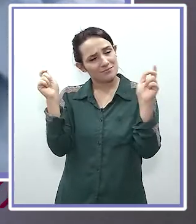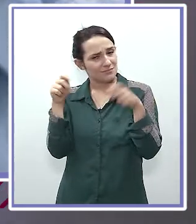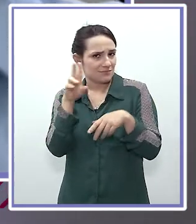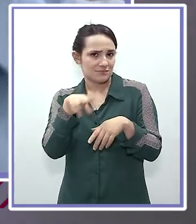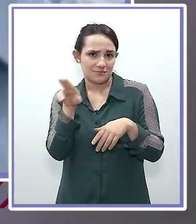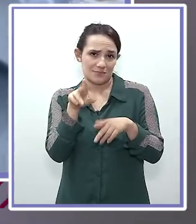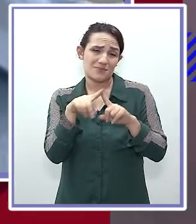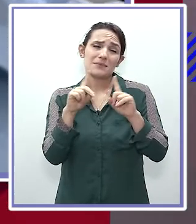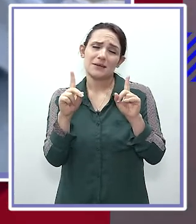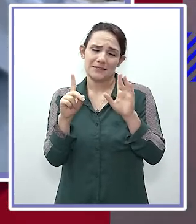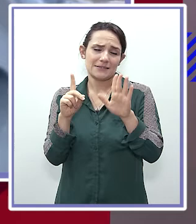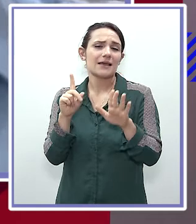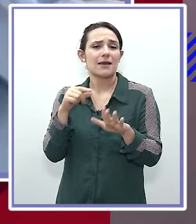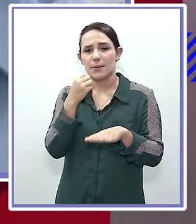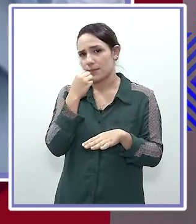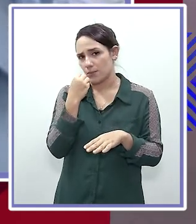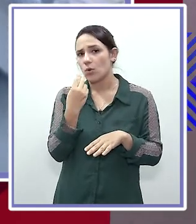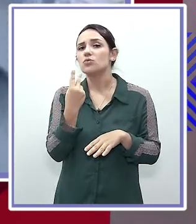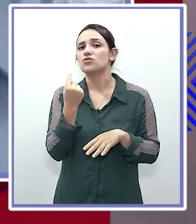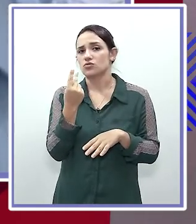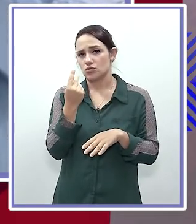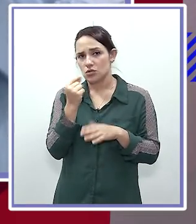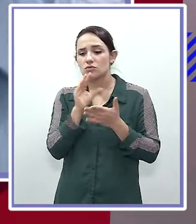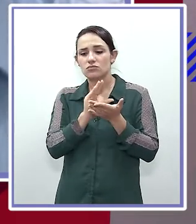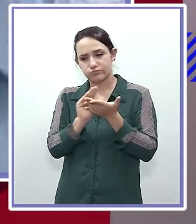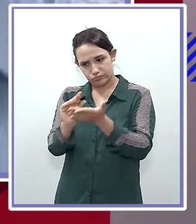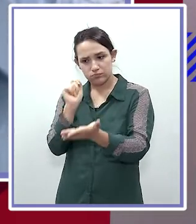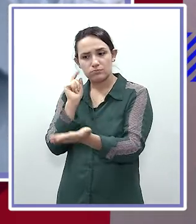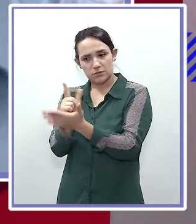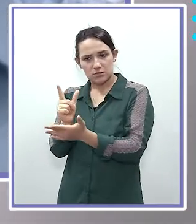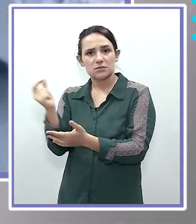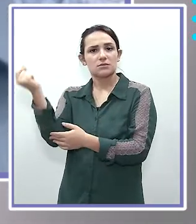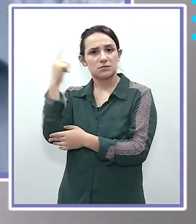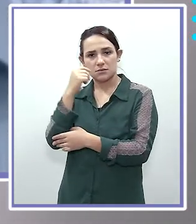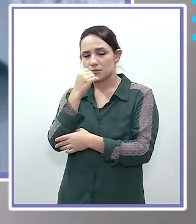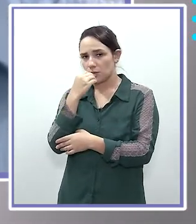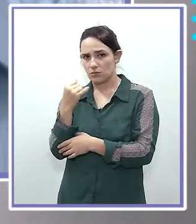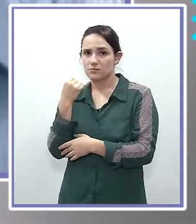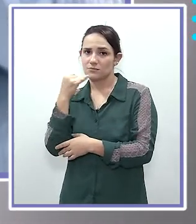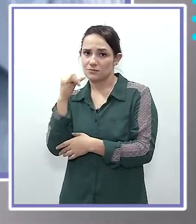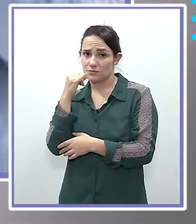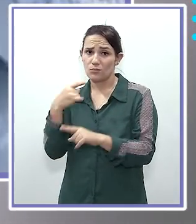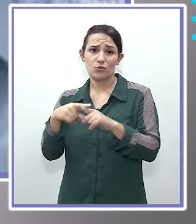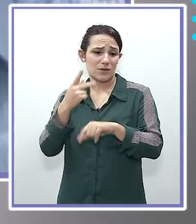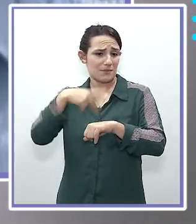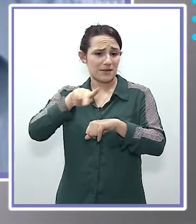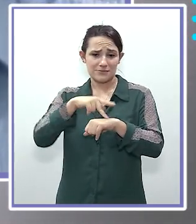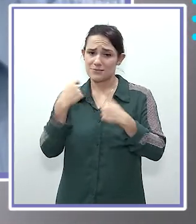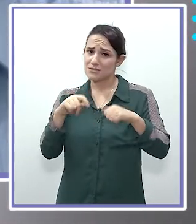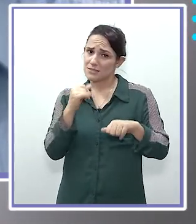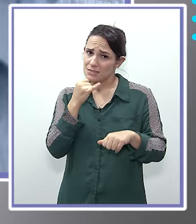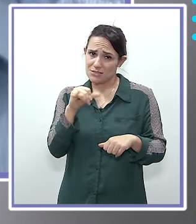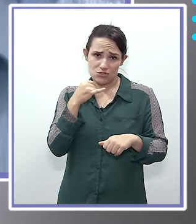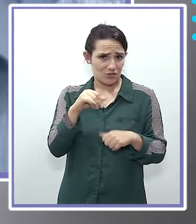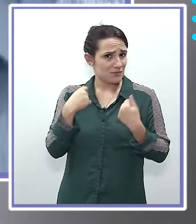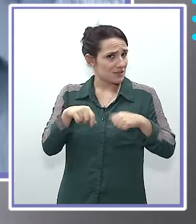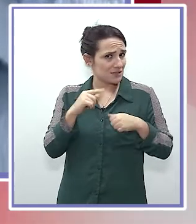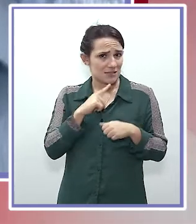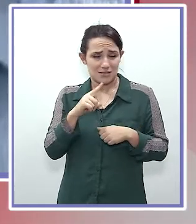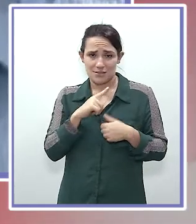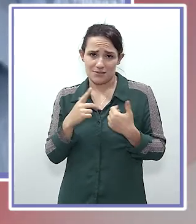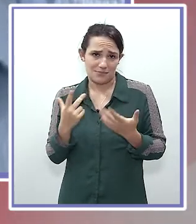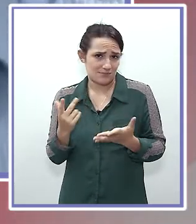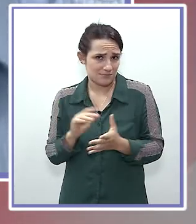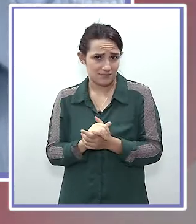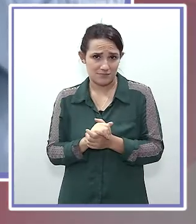vai, né? Mas, enfim, é um bom investimento. A energia, o país precisa de energia para desenvolver,